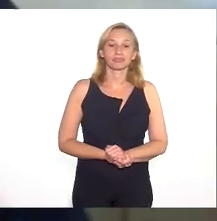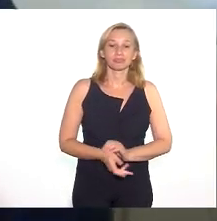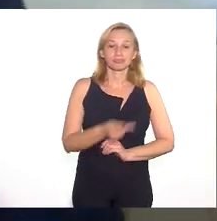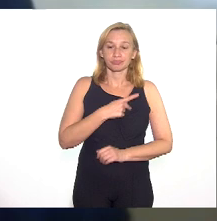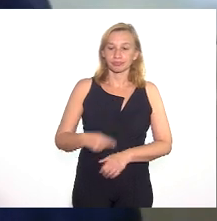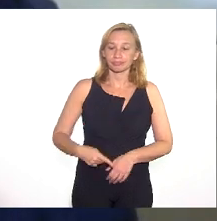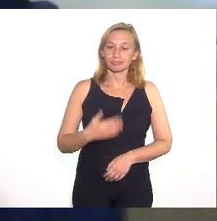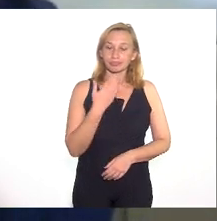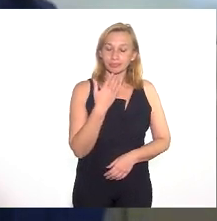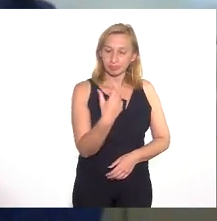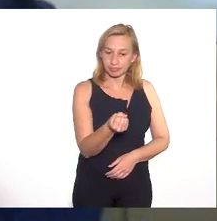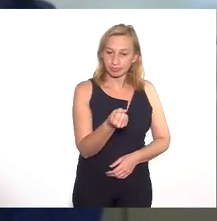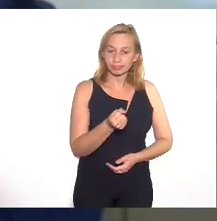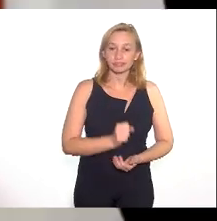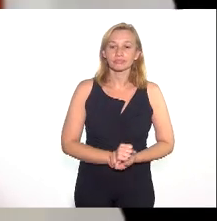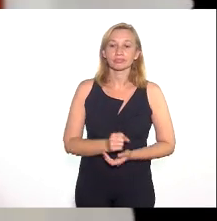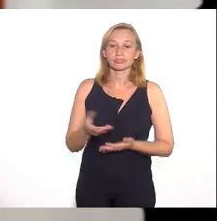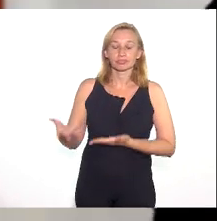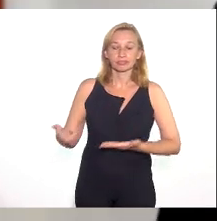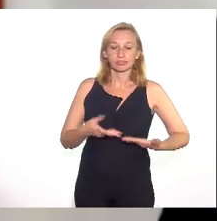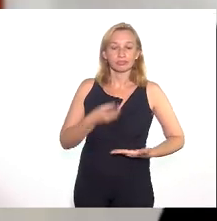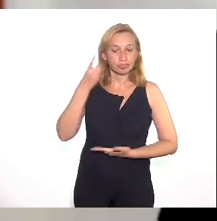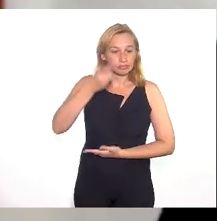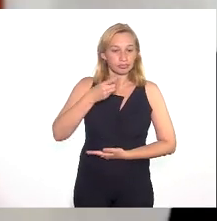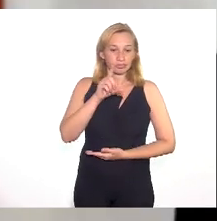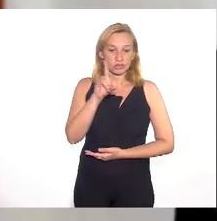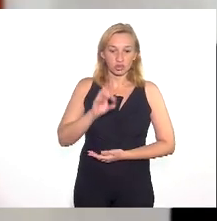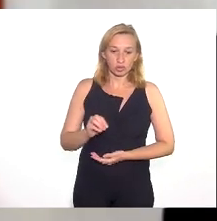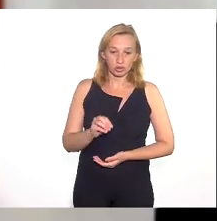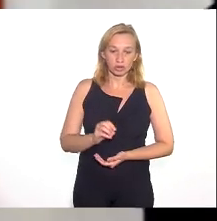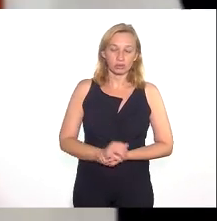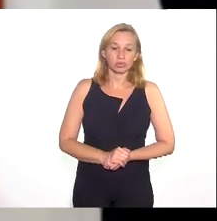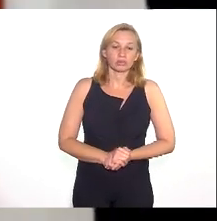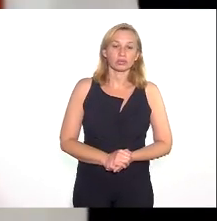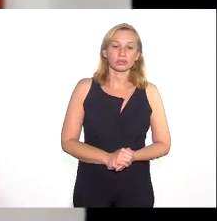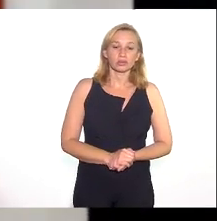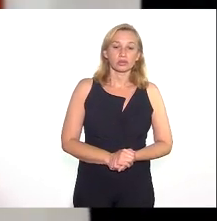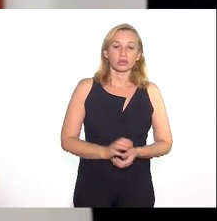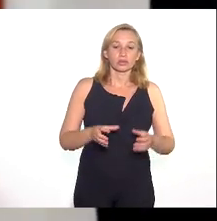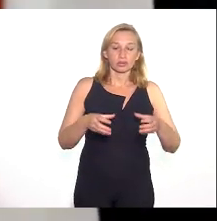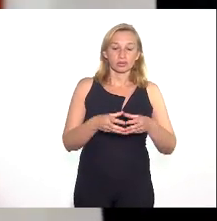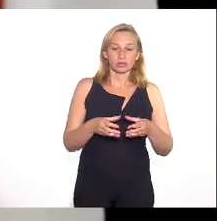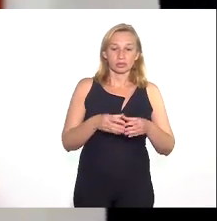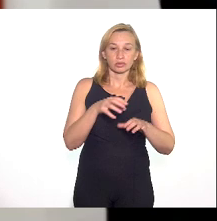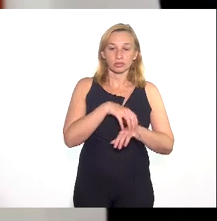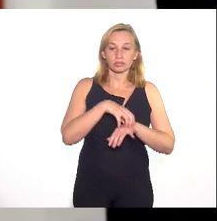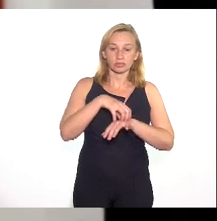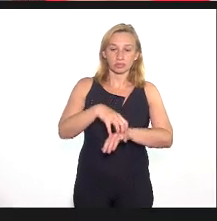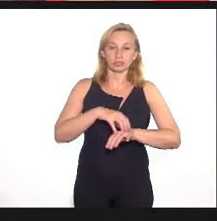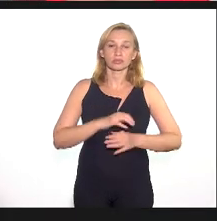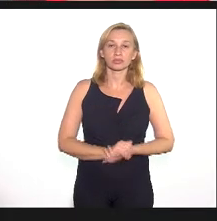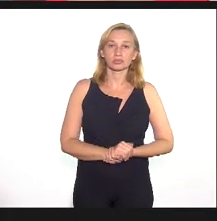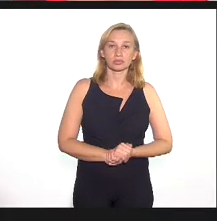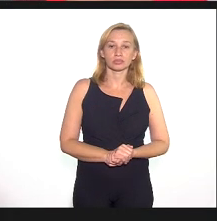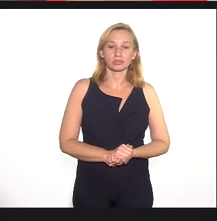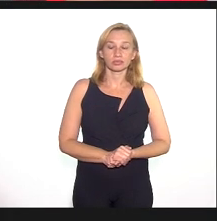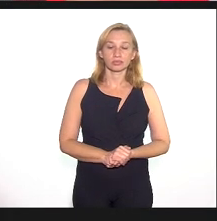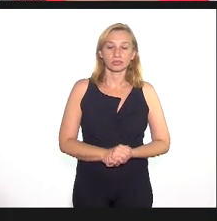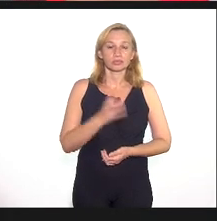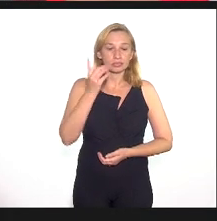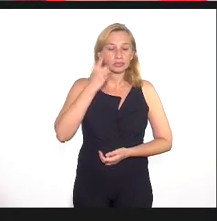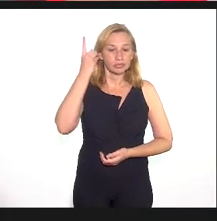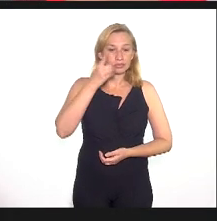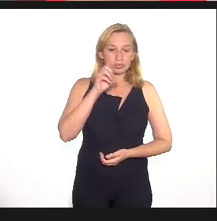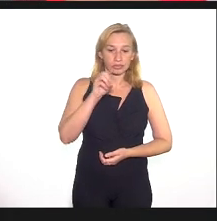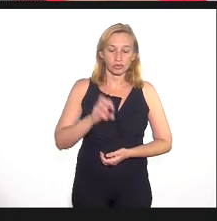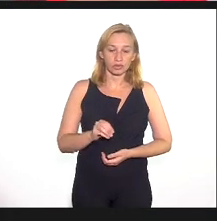defere pedido de Vossa Excelência e convida o deputado Dionísio Lins para emitir parecer pela Comissão de Transporte. Deputado